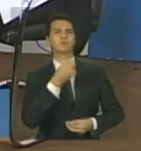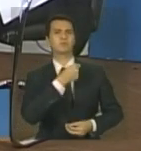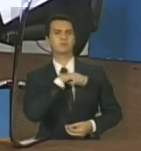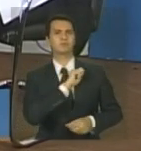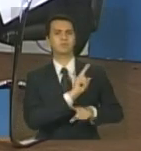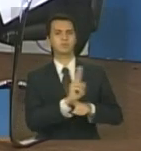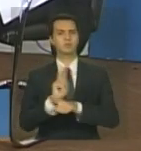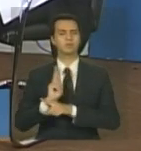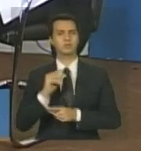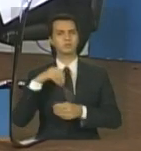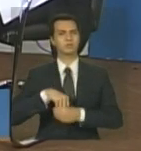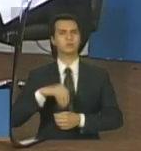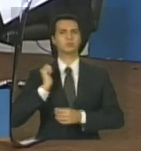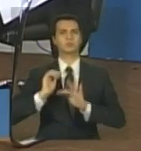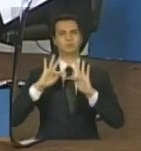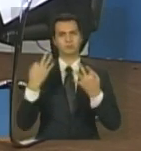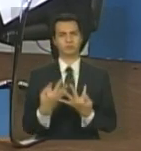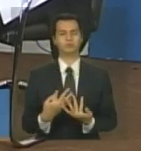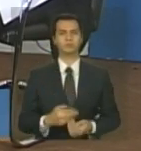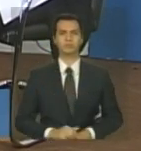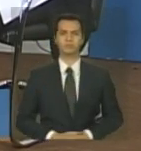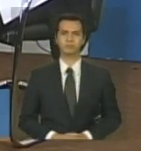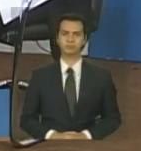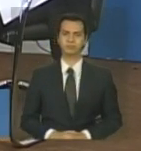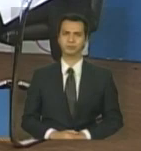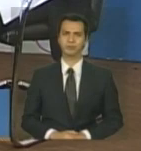Família? A importância é muito grande.